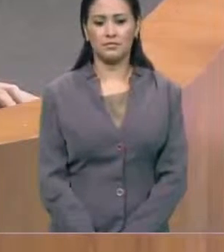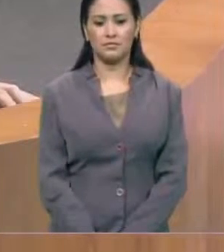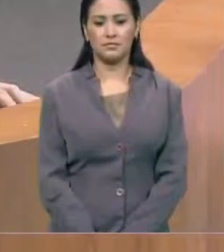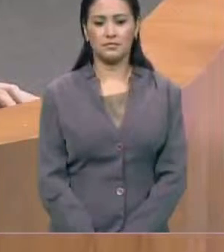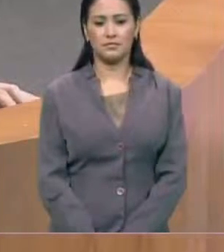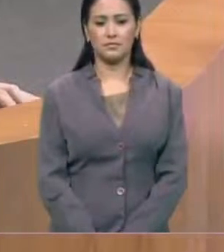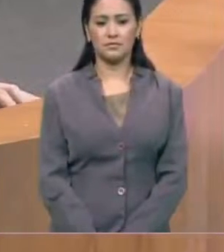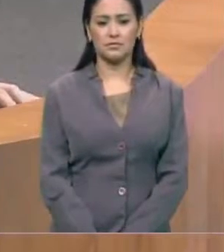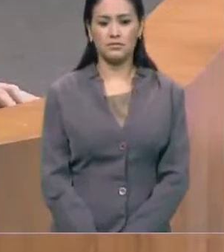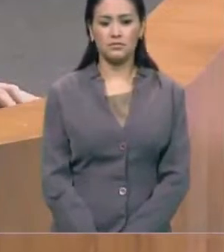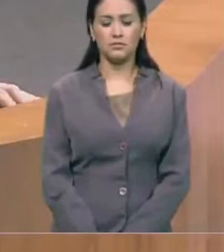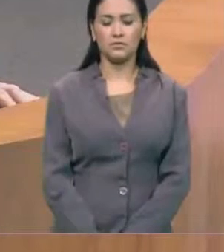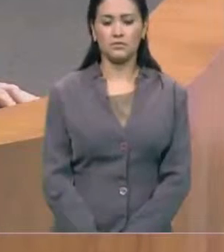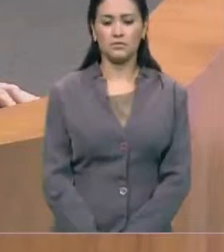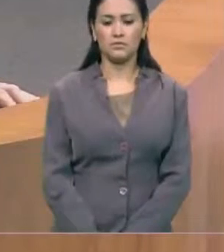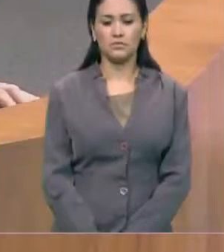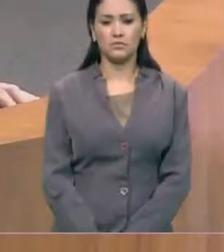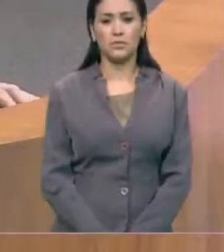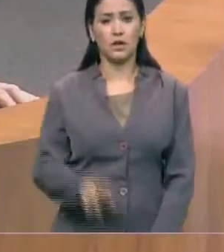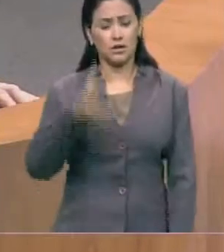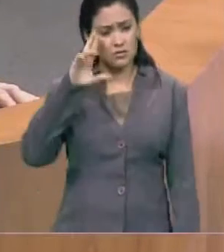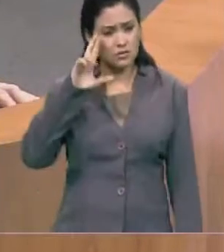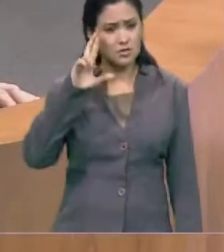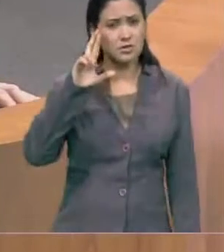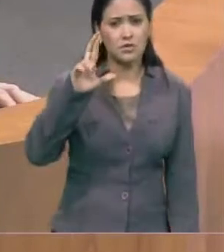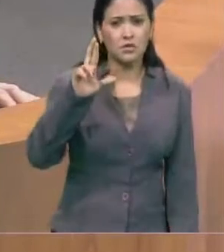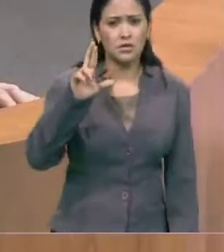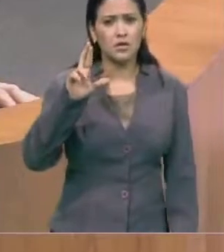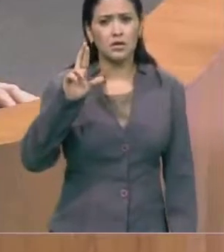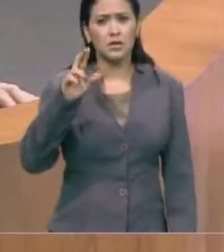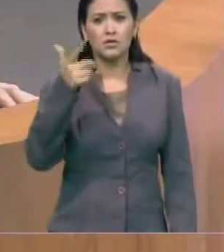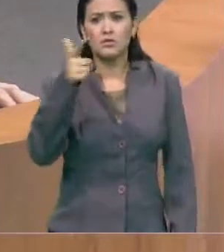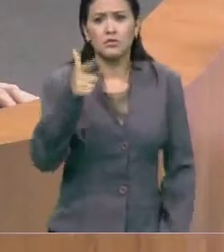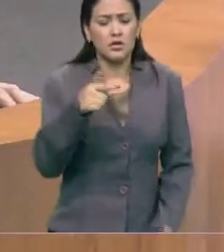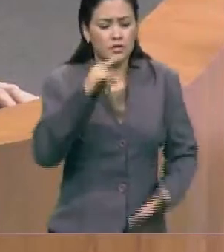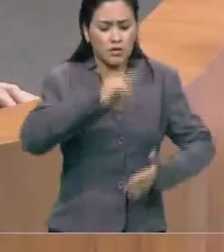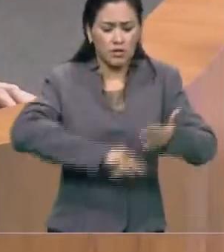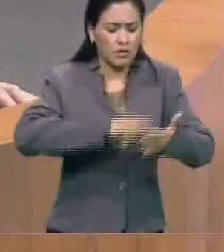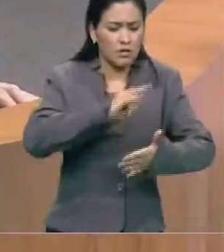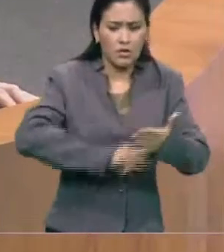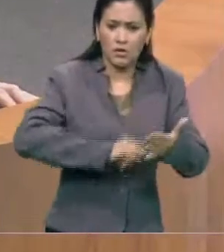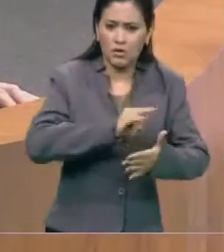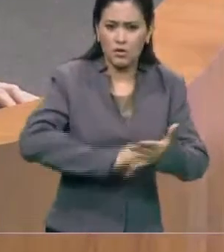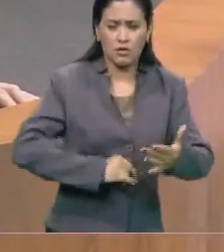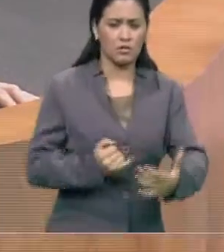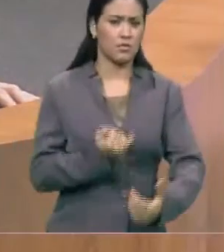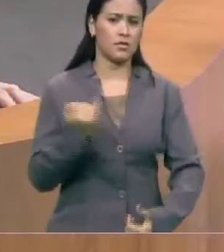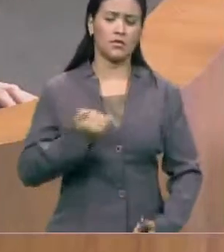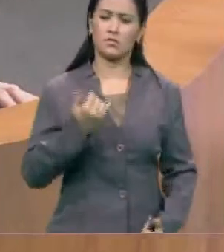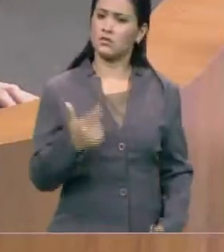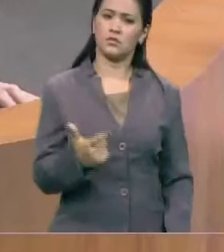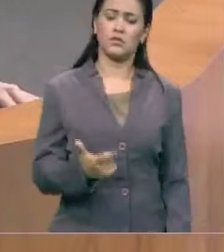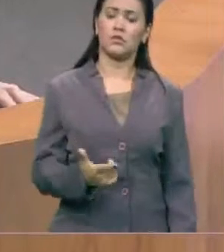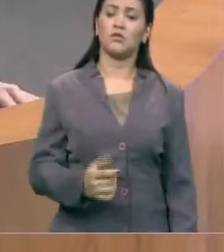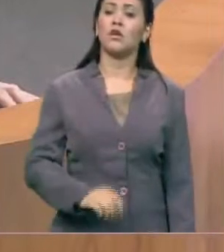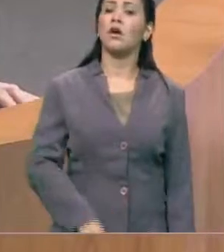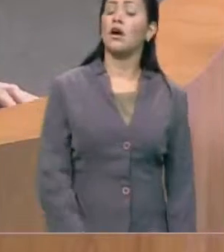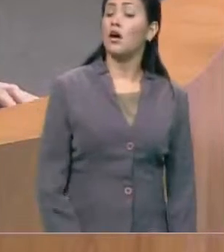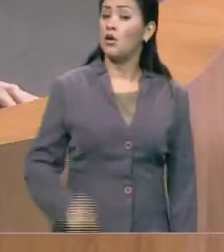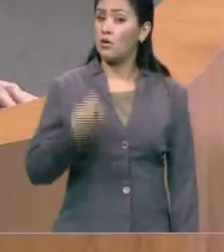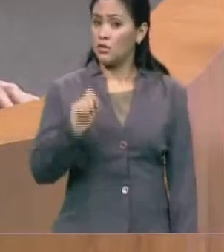Nem a diretoria veio com algumas documentações que eram importantes. Agora, eu quero ressaltar, o que eu disse da saúde foi,